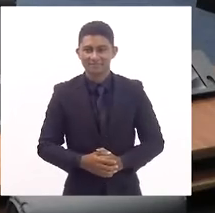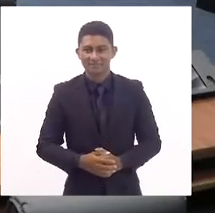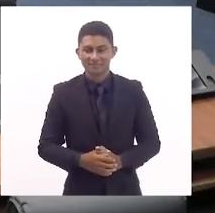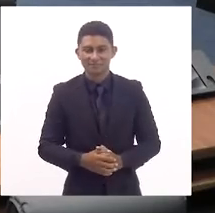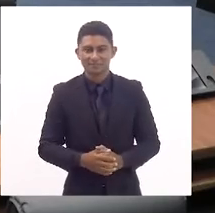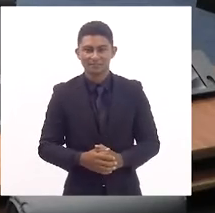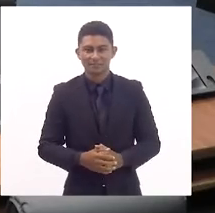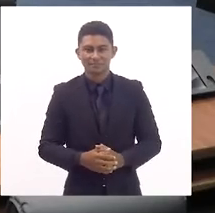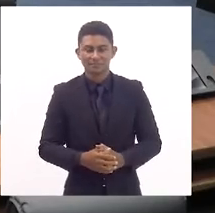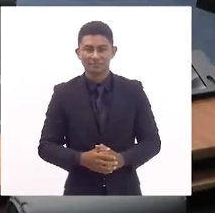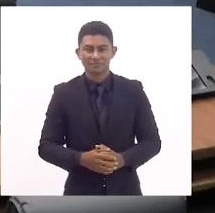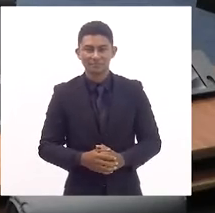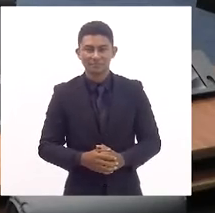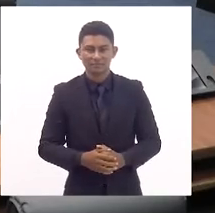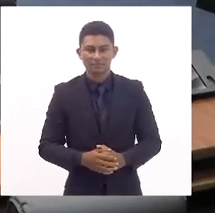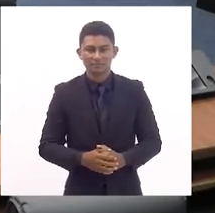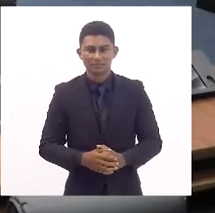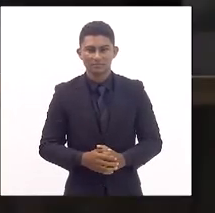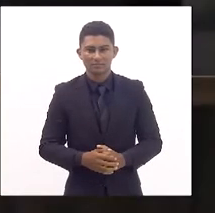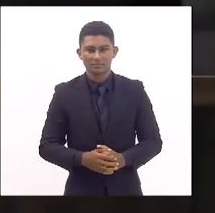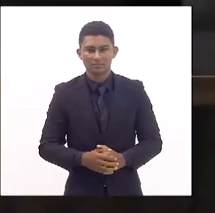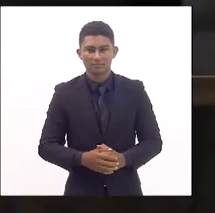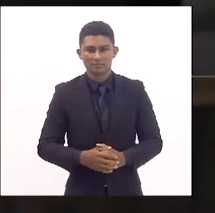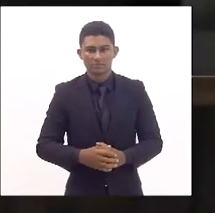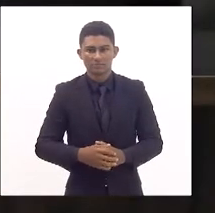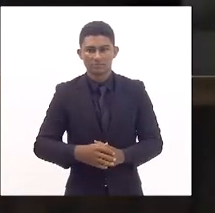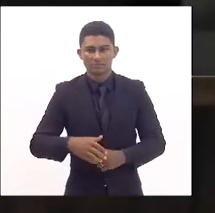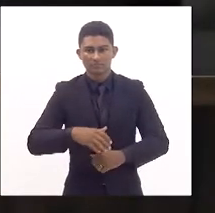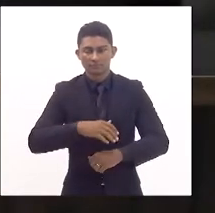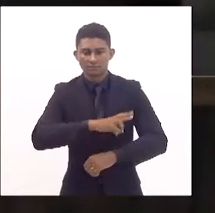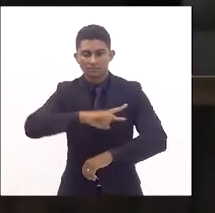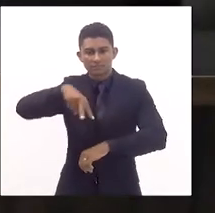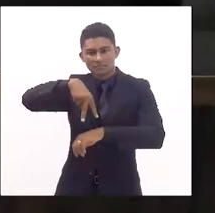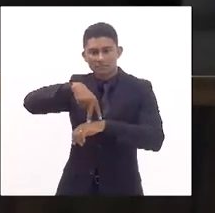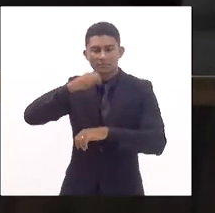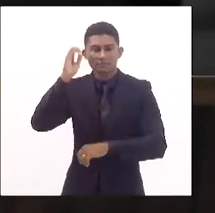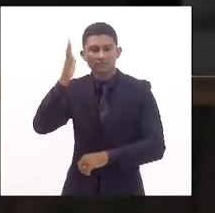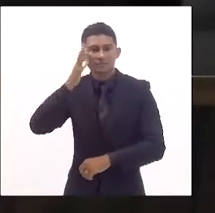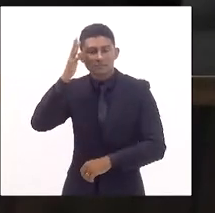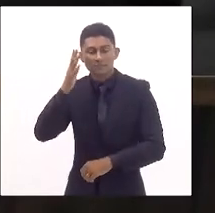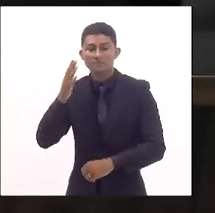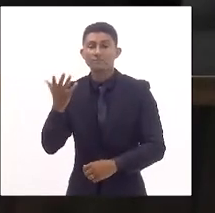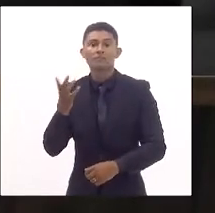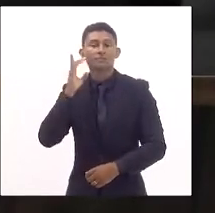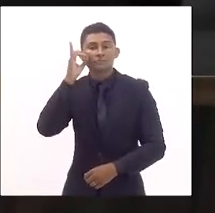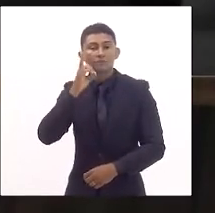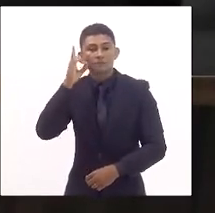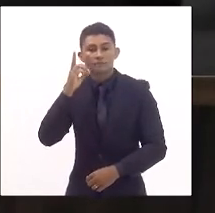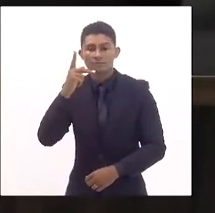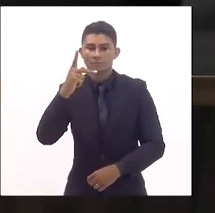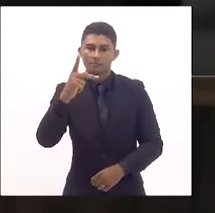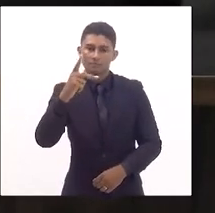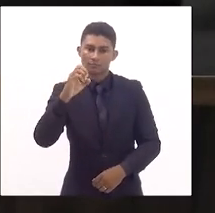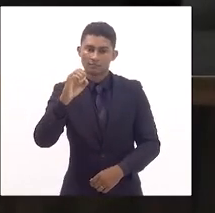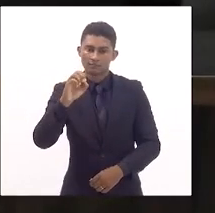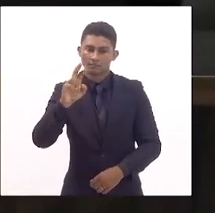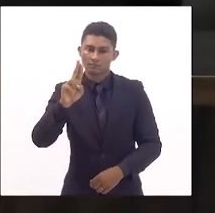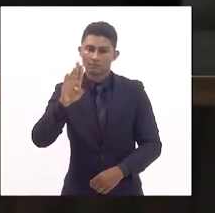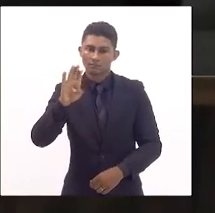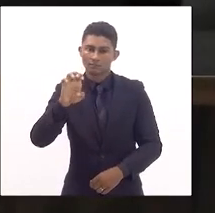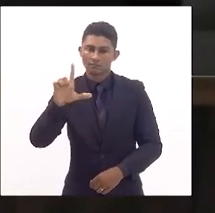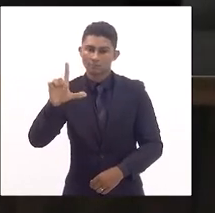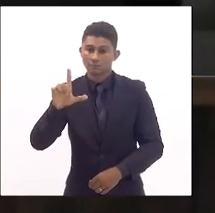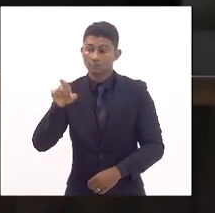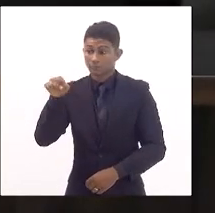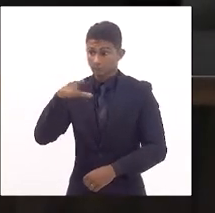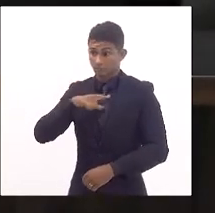o próximo orador inscrito é o Nobre Deputado Felipe poubel vossa excelência dispõe